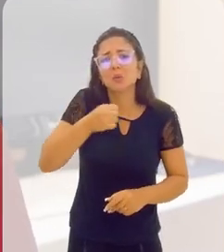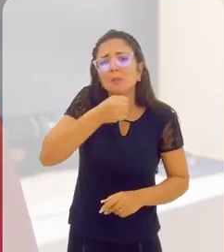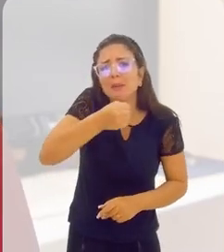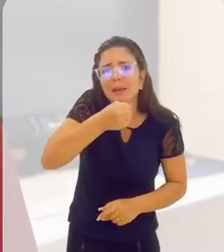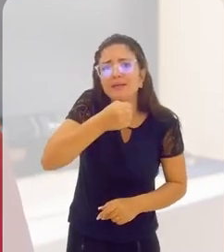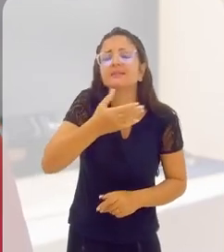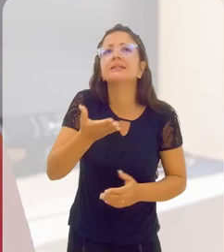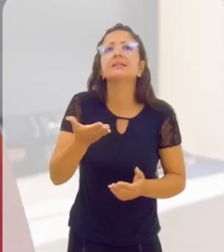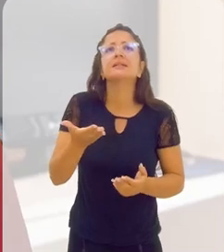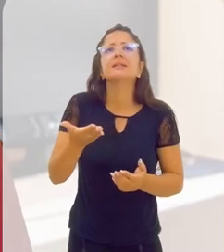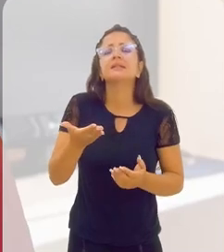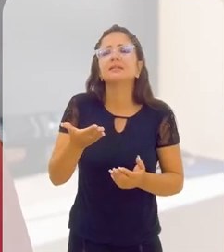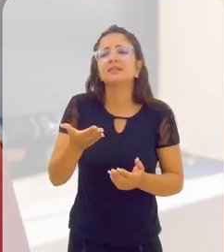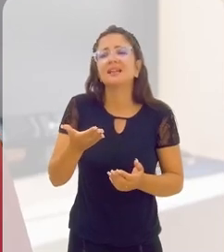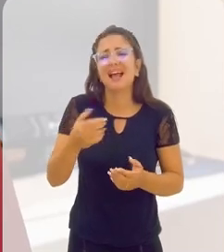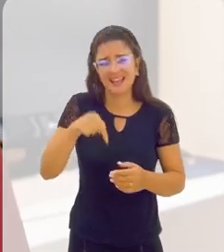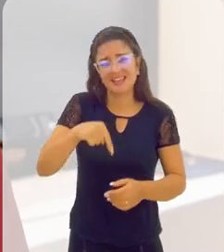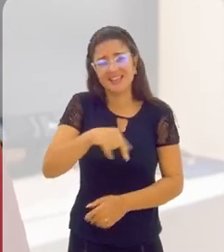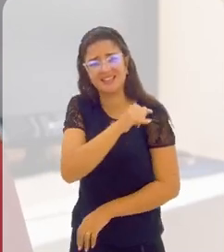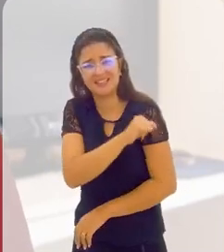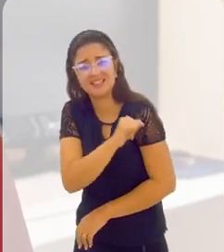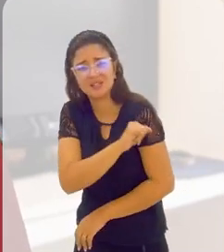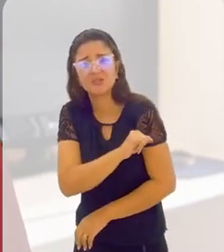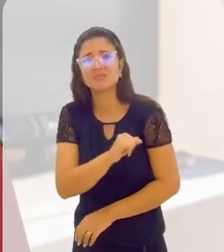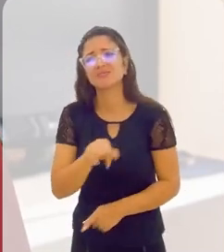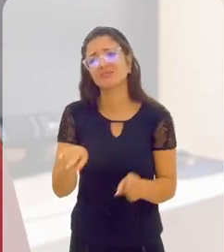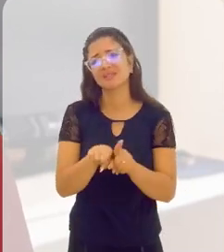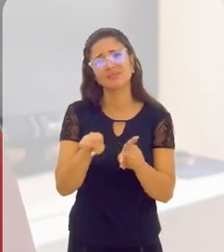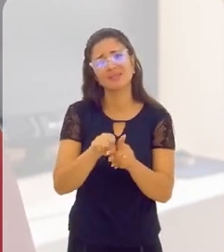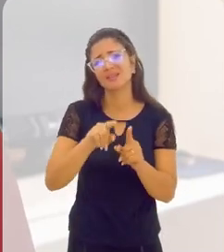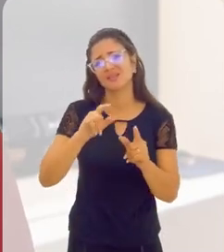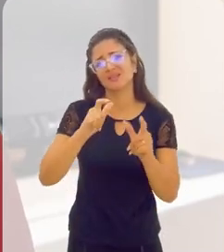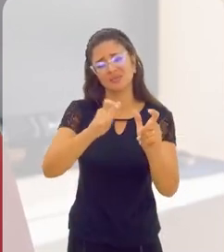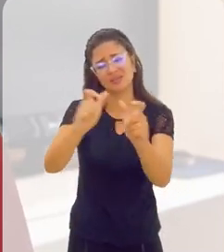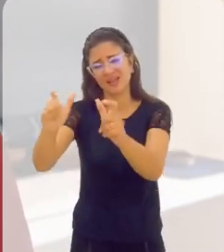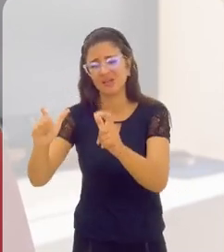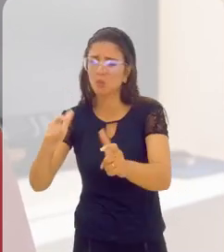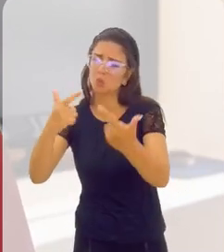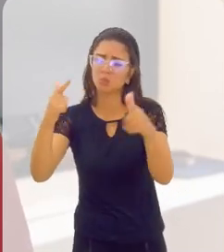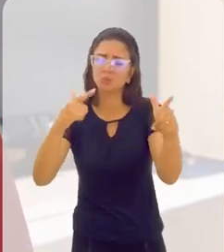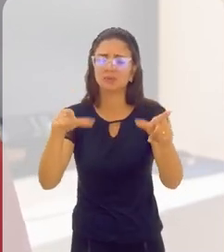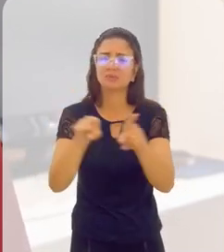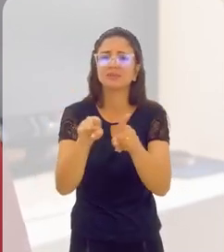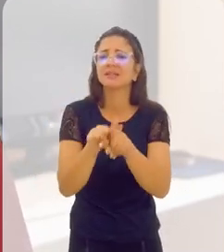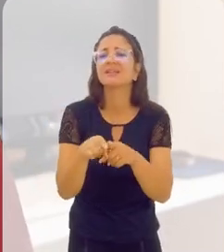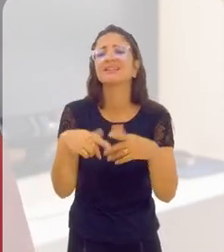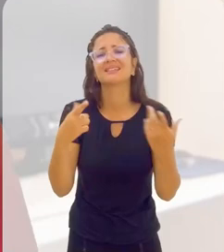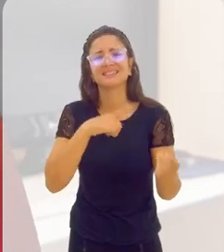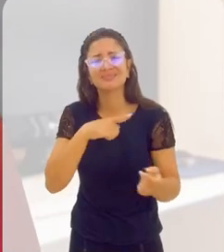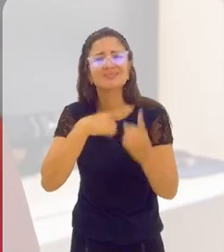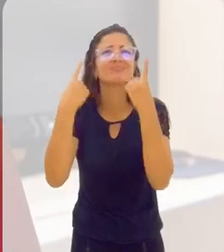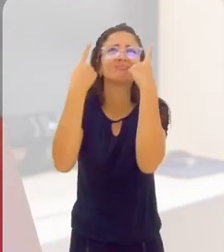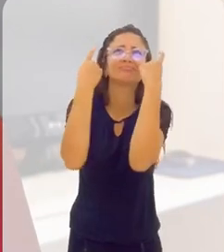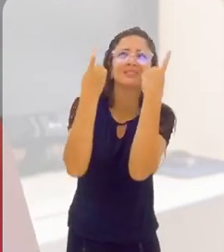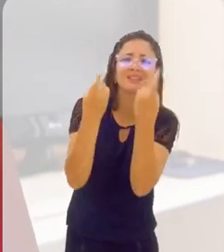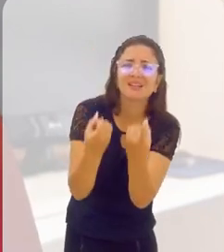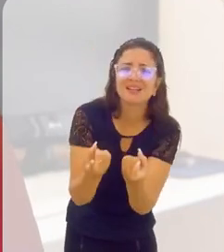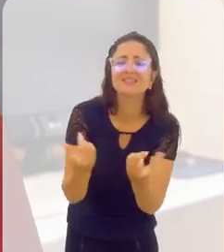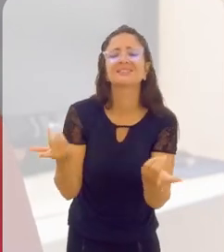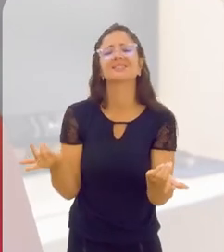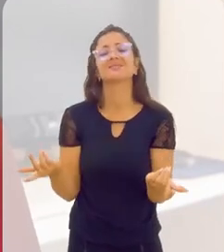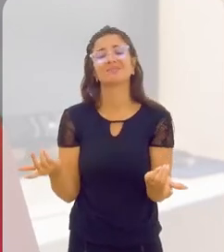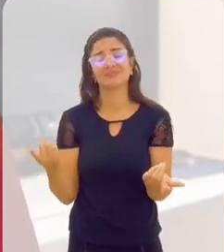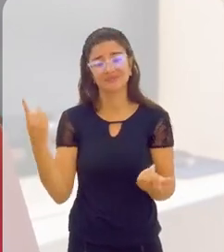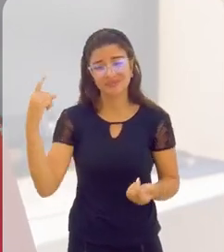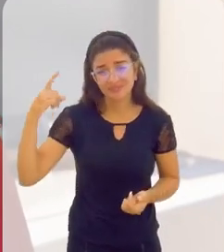e tava na rua lidando muito com isso porque aqui no Rio de Janeiro como vários centros urbanos enfim é violência